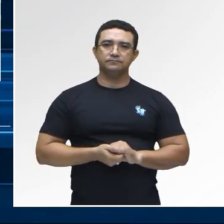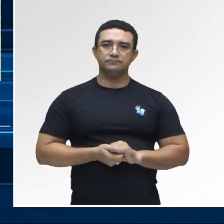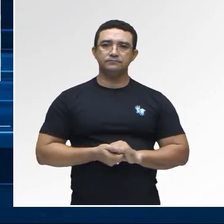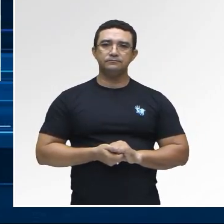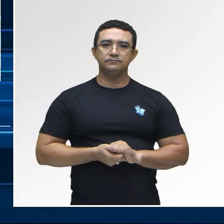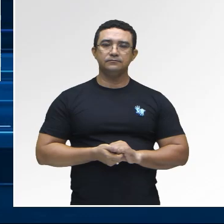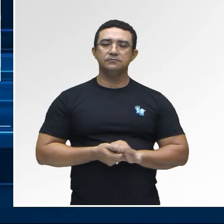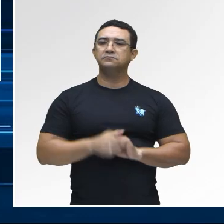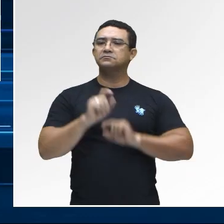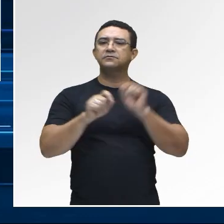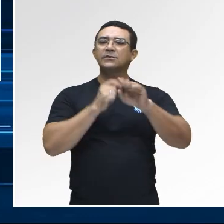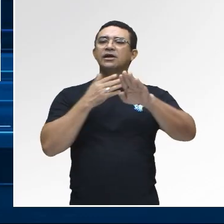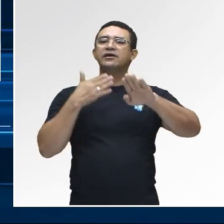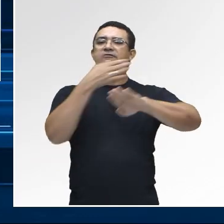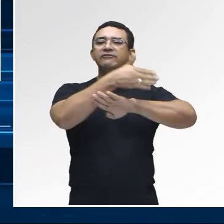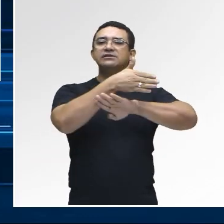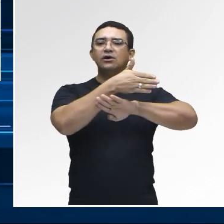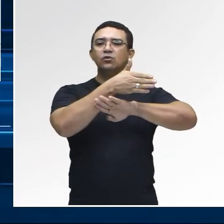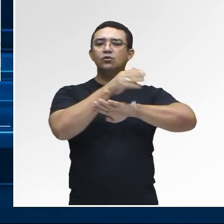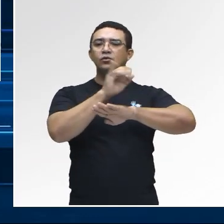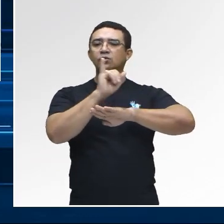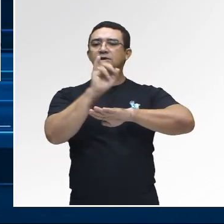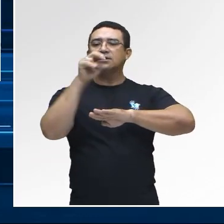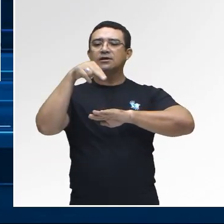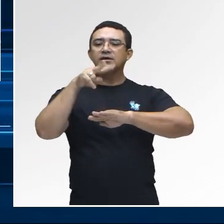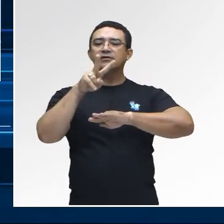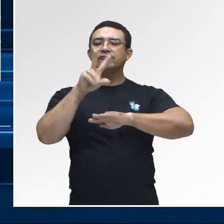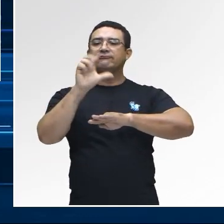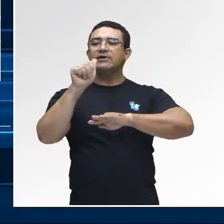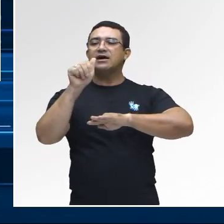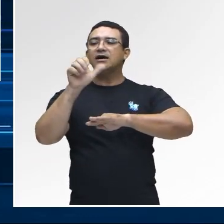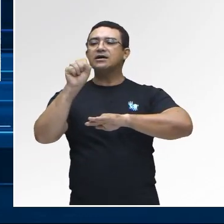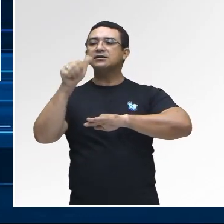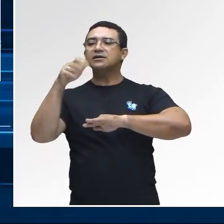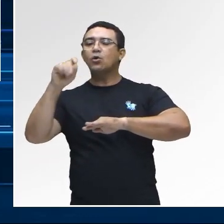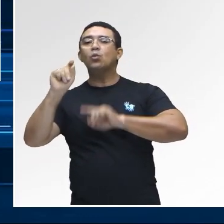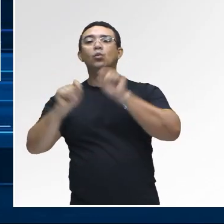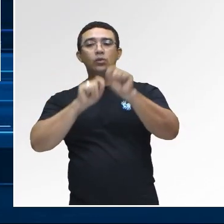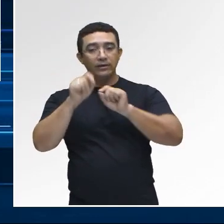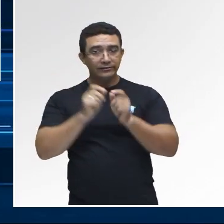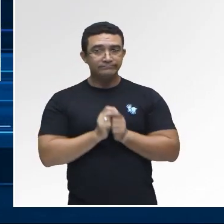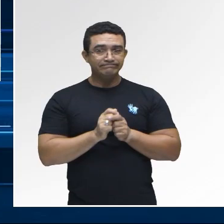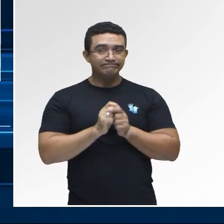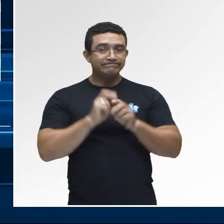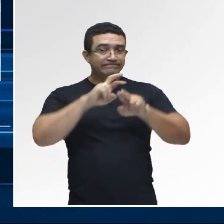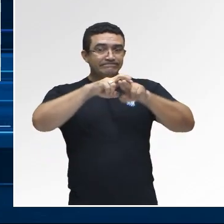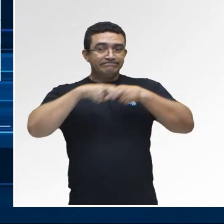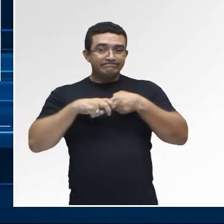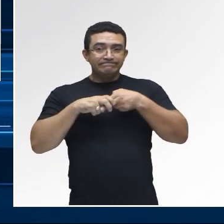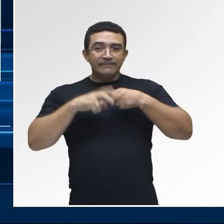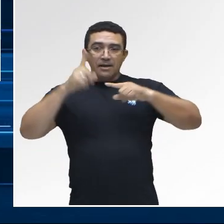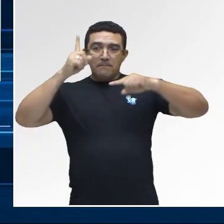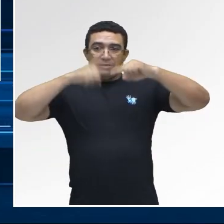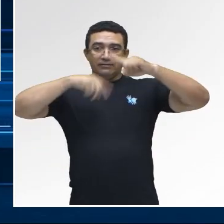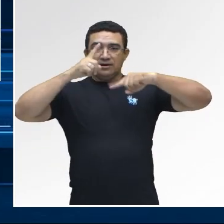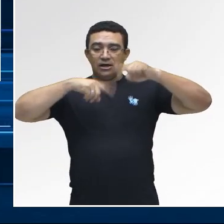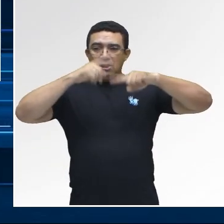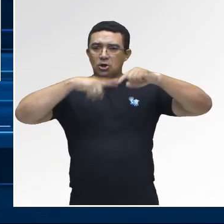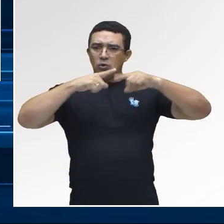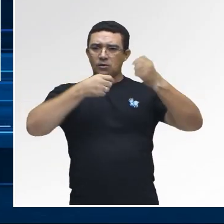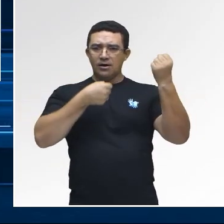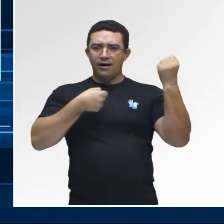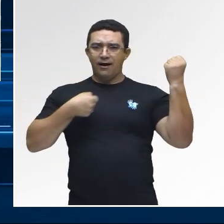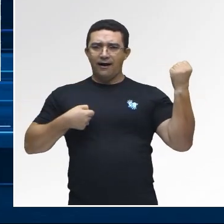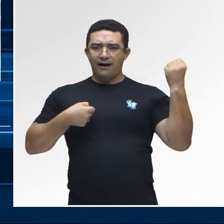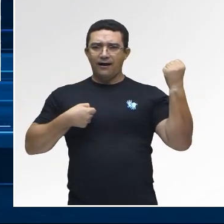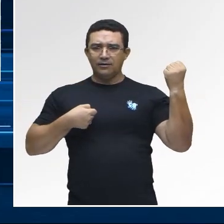E as invasões, como é que elas vão acontecer? Justamente através das armas, tá bom? Através do poderio